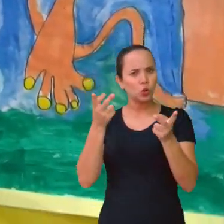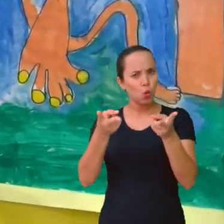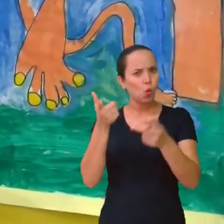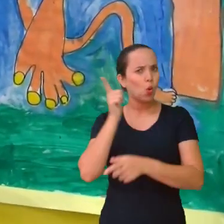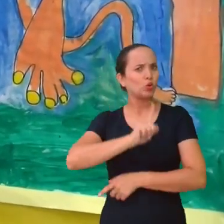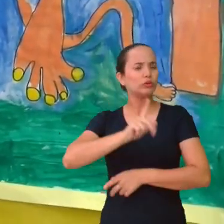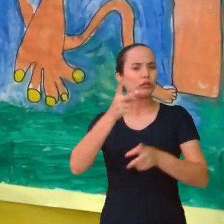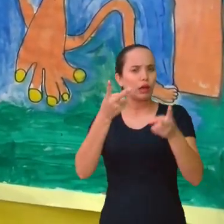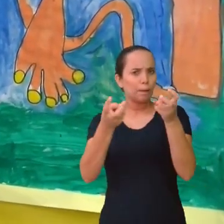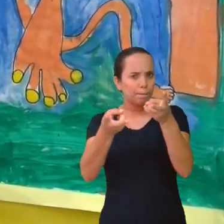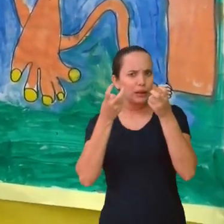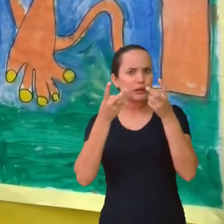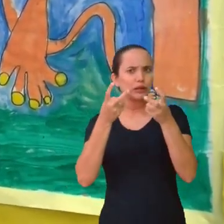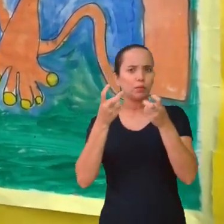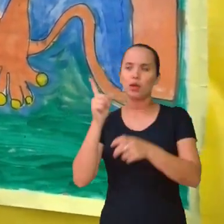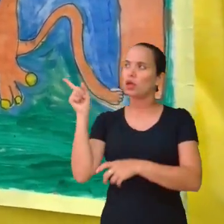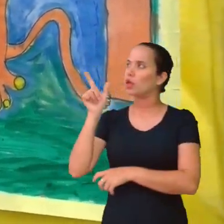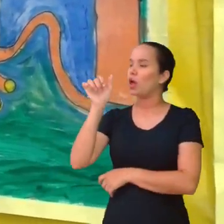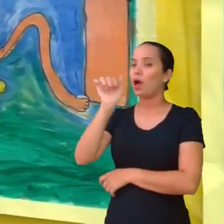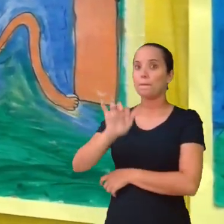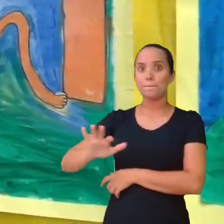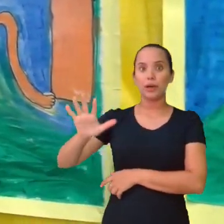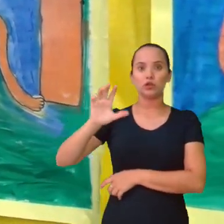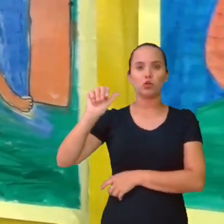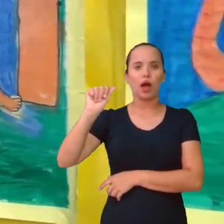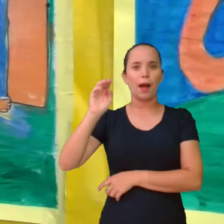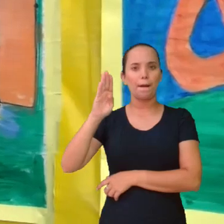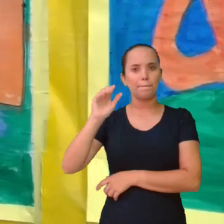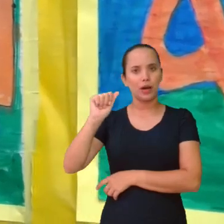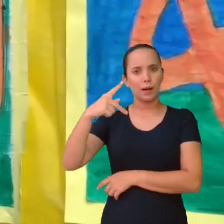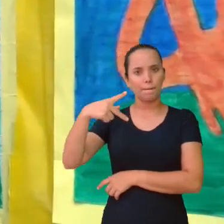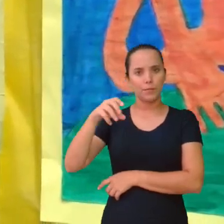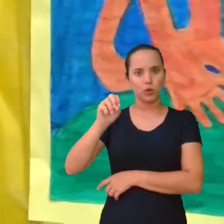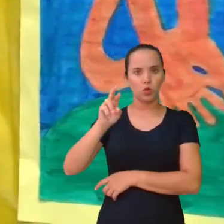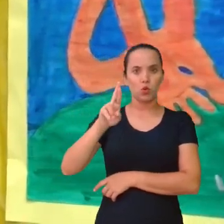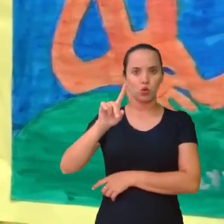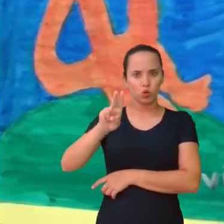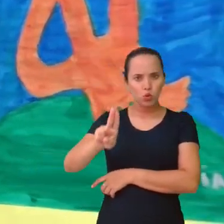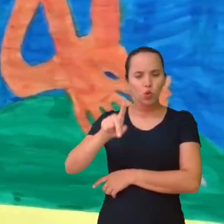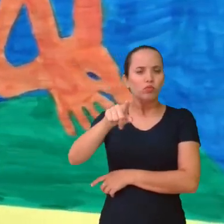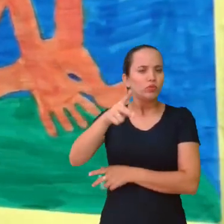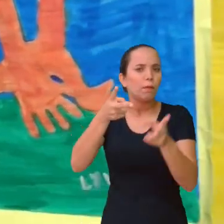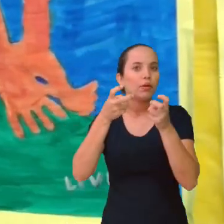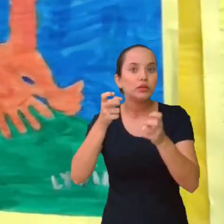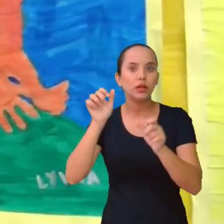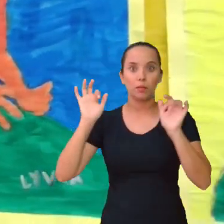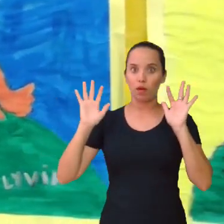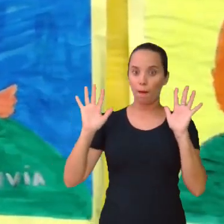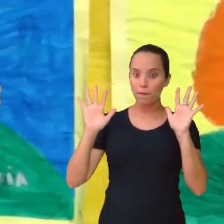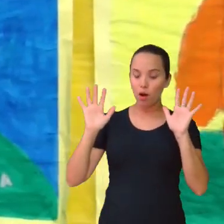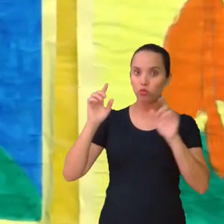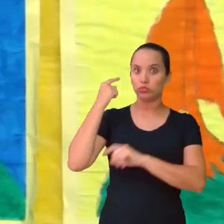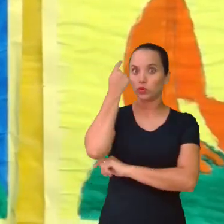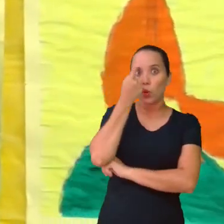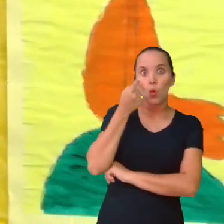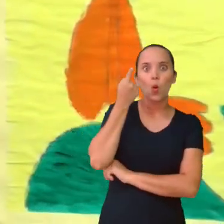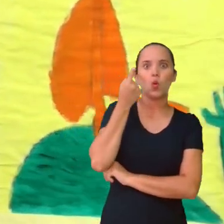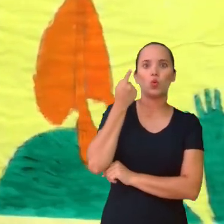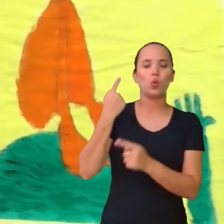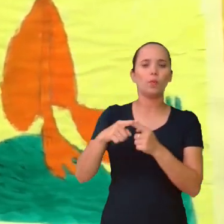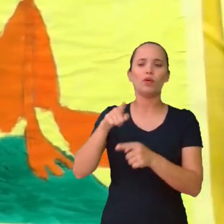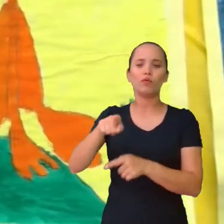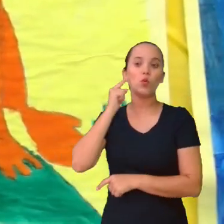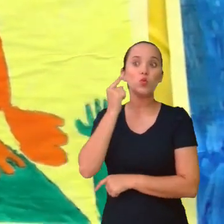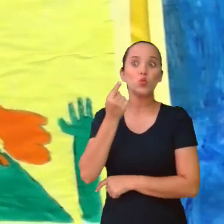Abaporu, feito pela releitura do surdo, você pode ver a mão, o olho, certo? Então, foi